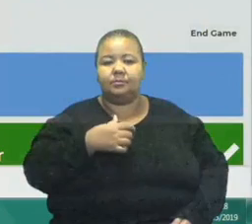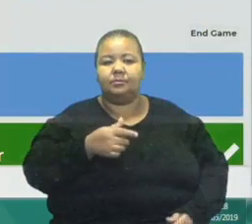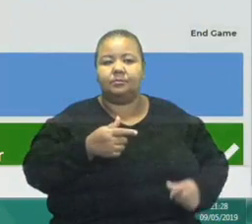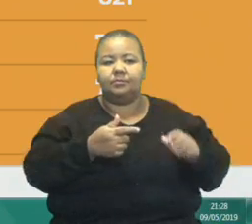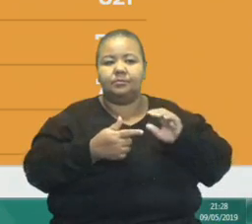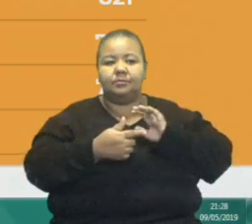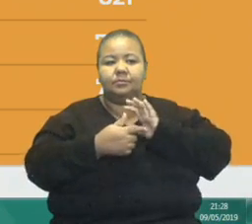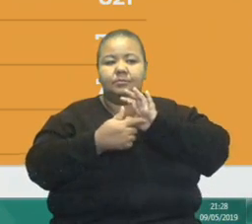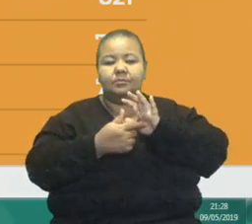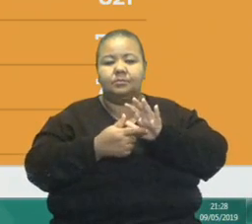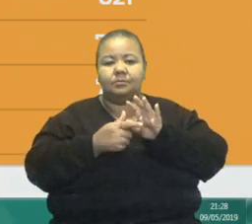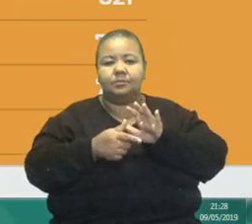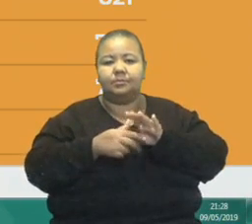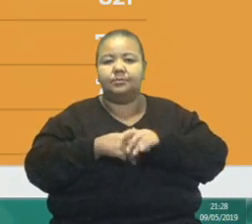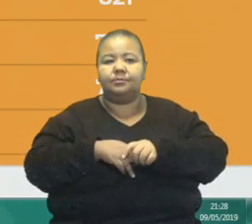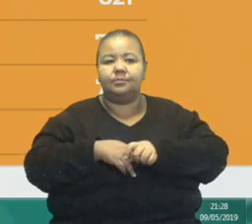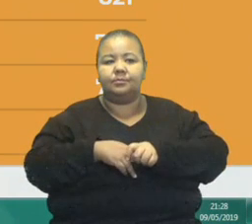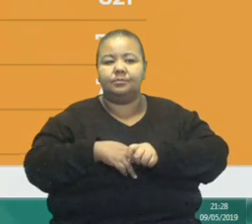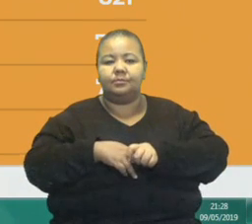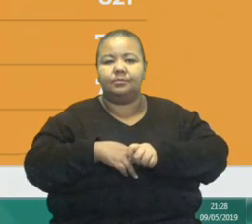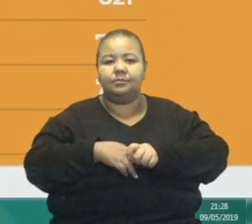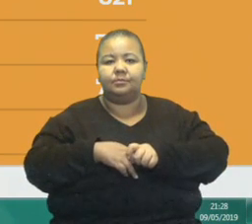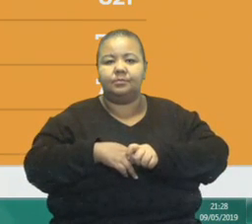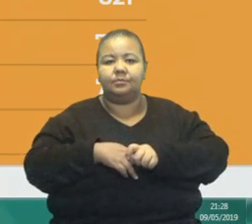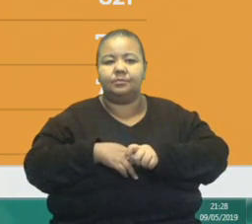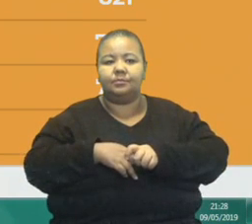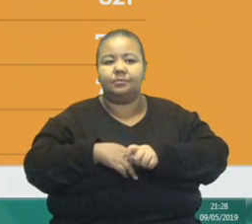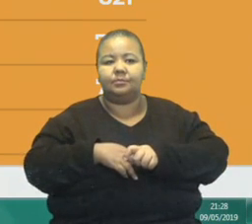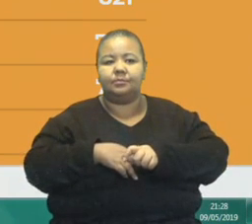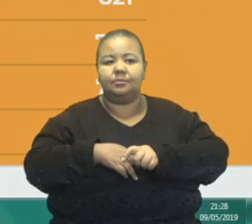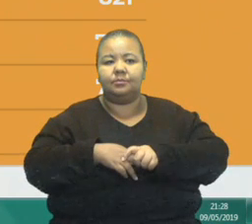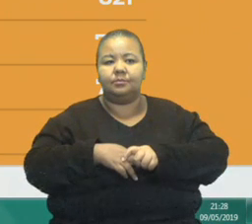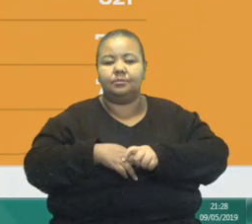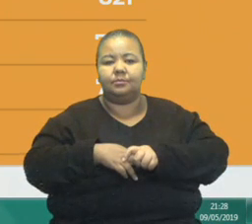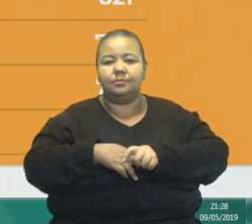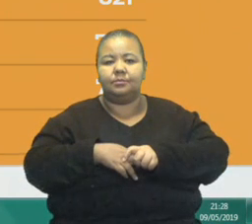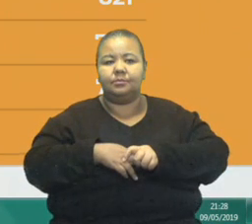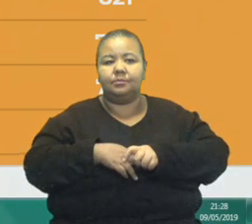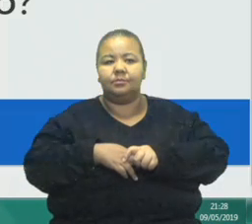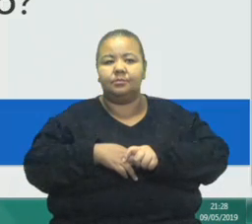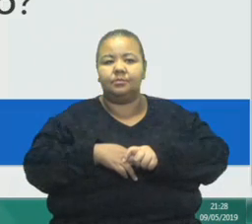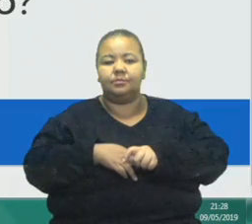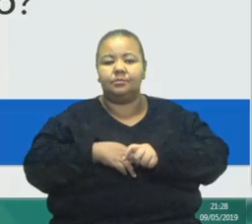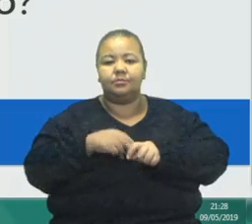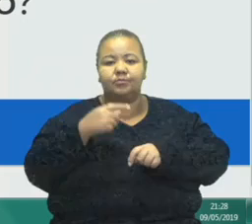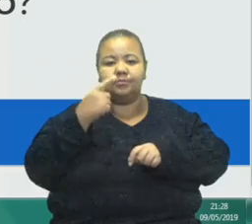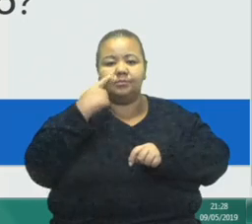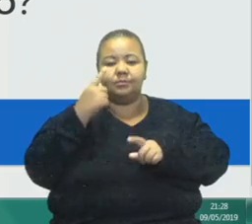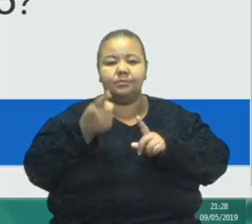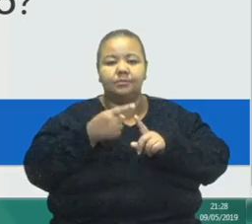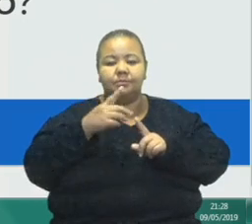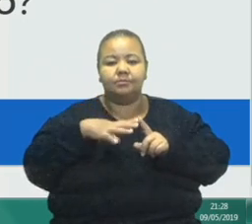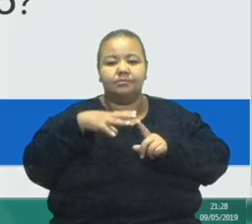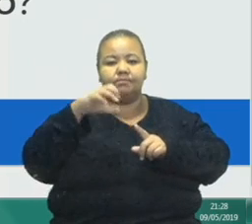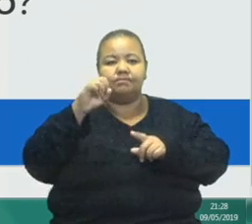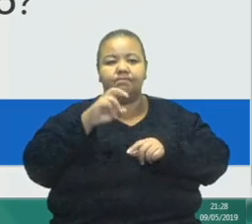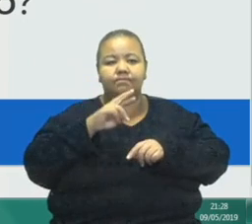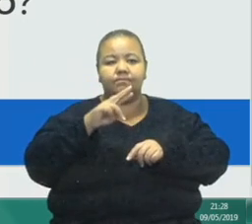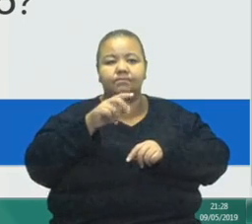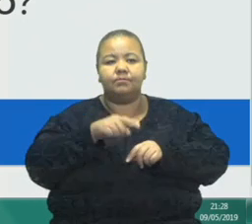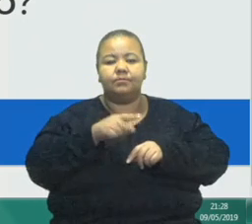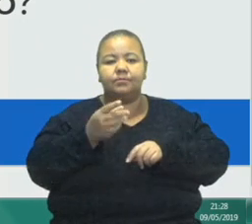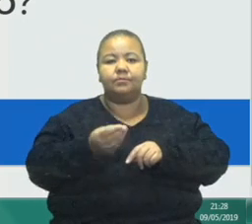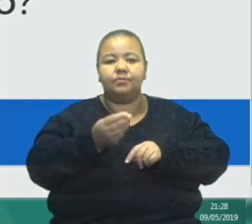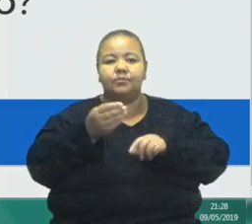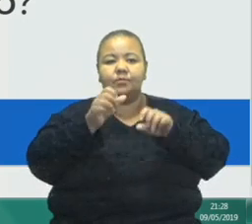apresentada. Então, aqui nós temos o nosso pódio, quem acabou ganhando na primeira questão, e como aquele